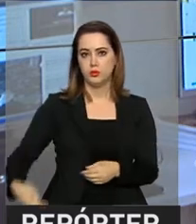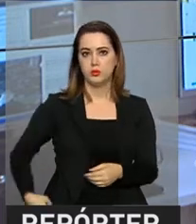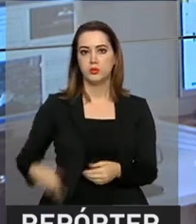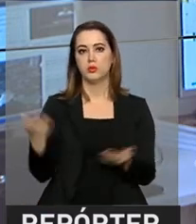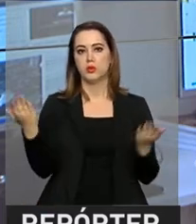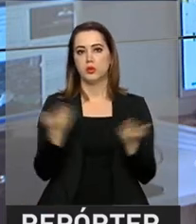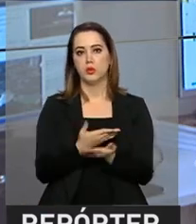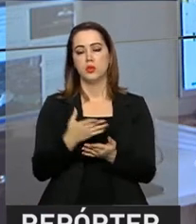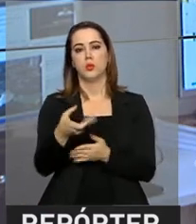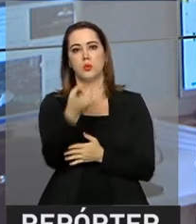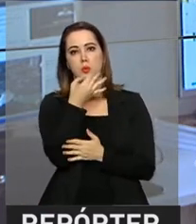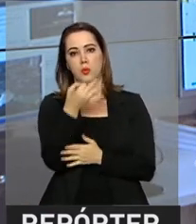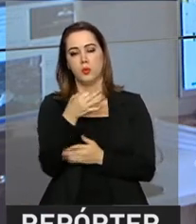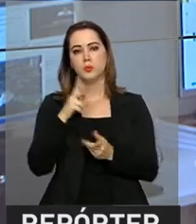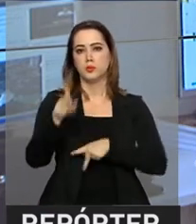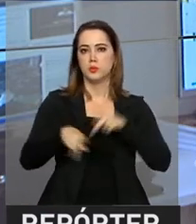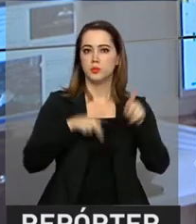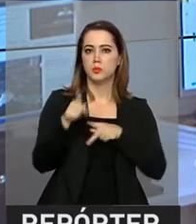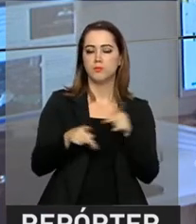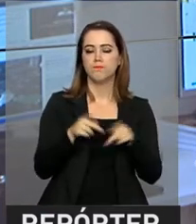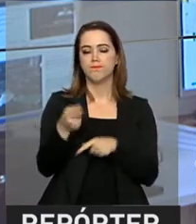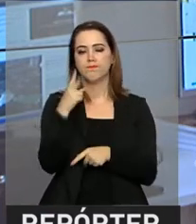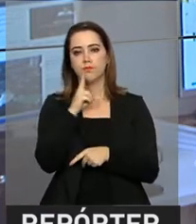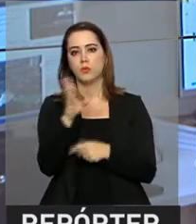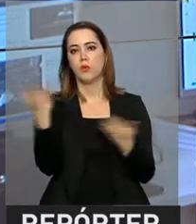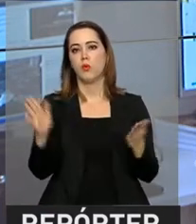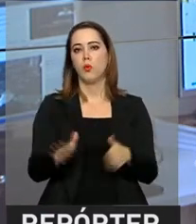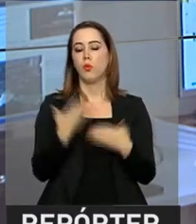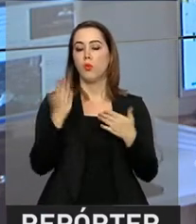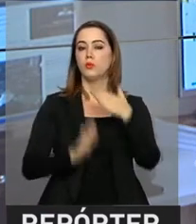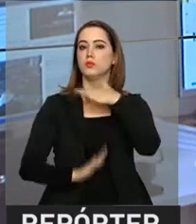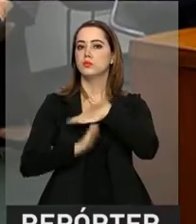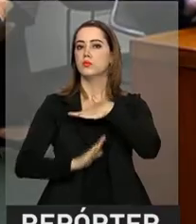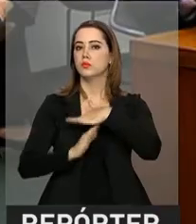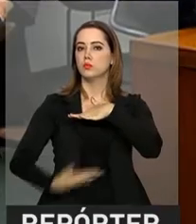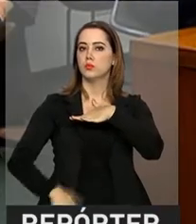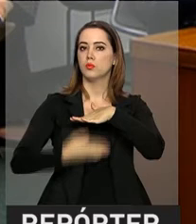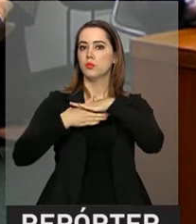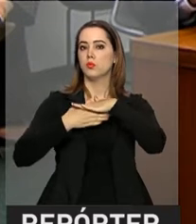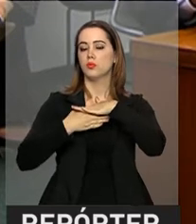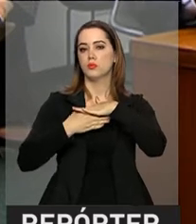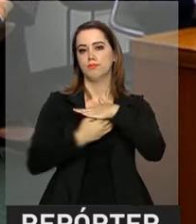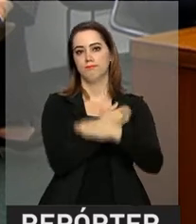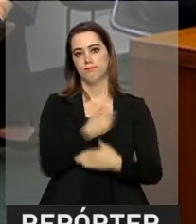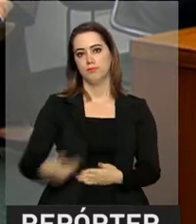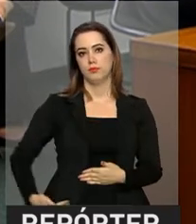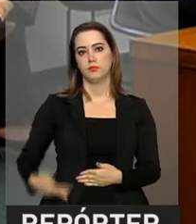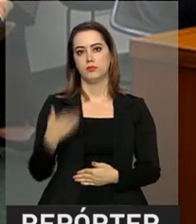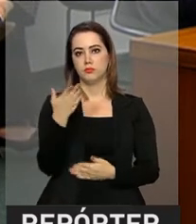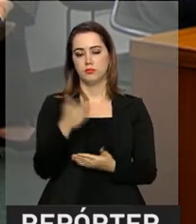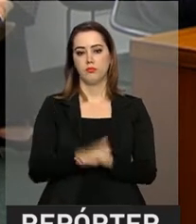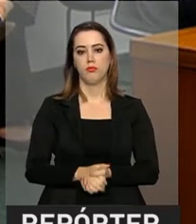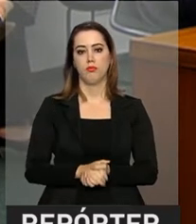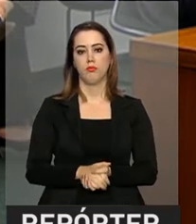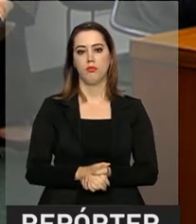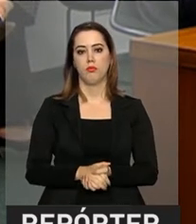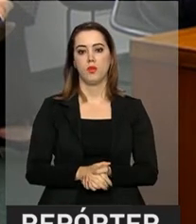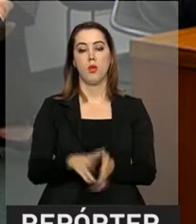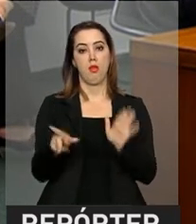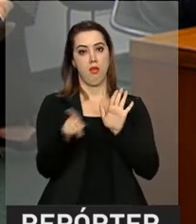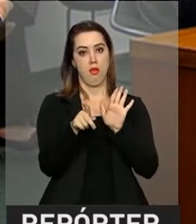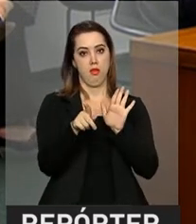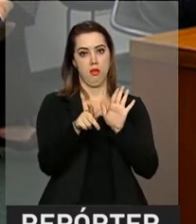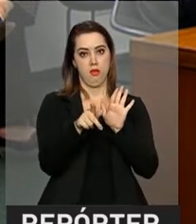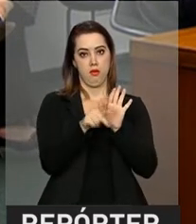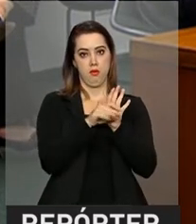da Câmara, que analisa o limite para as despesas públicas. A PEC só altera a forma de cálculo